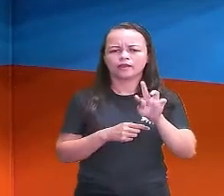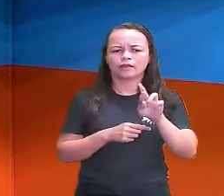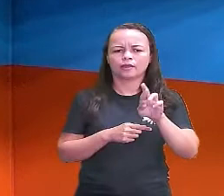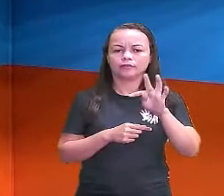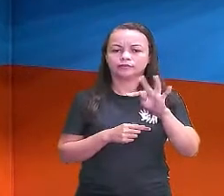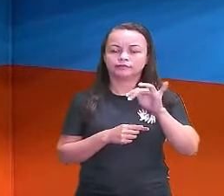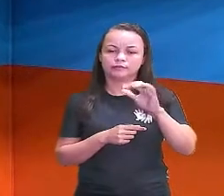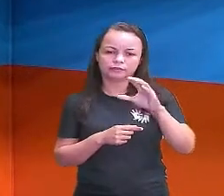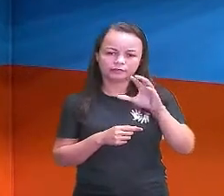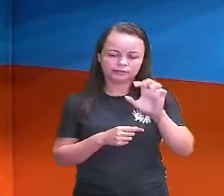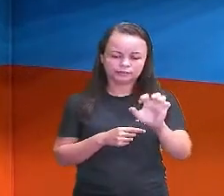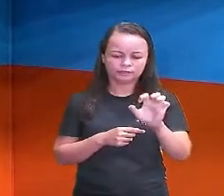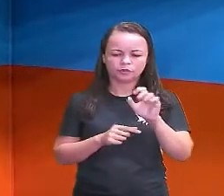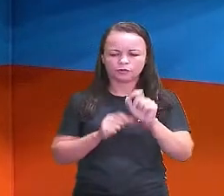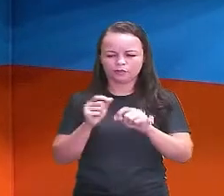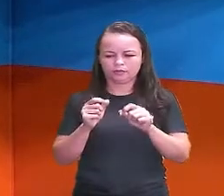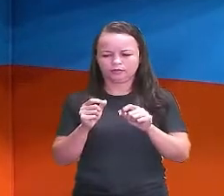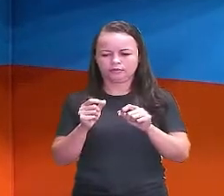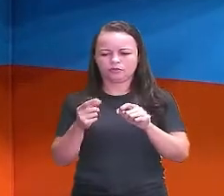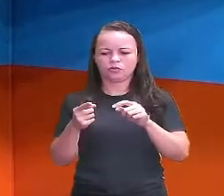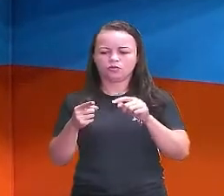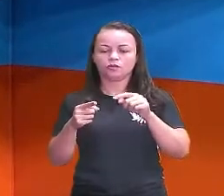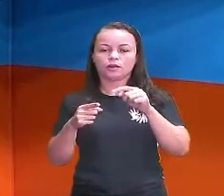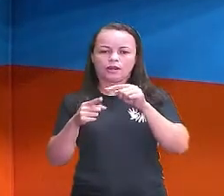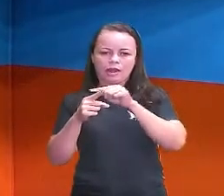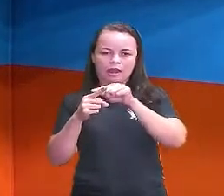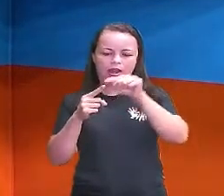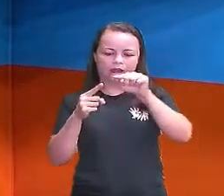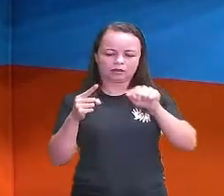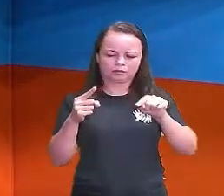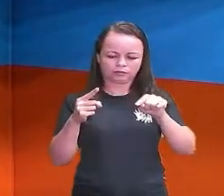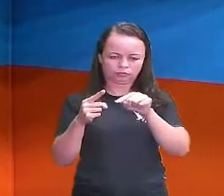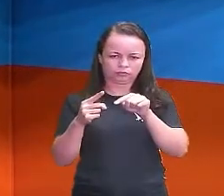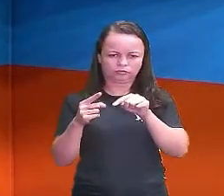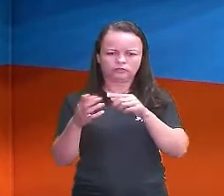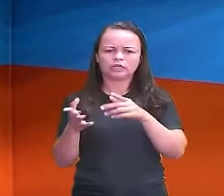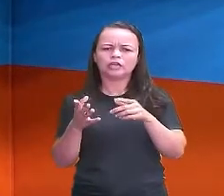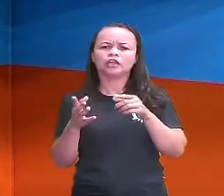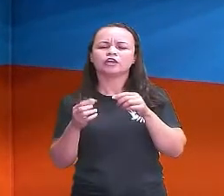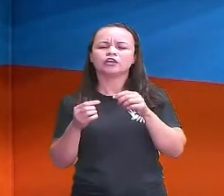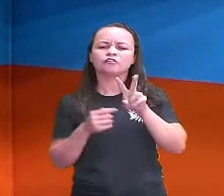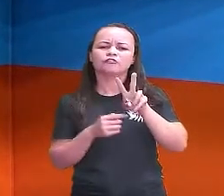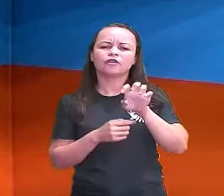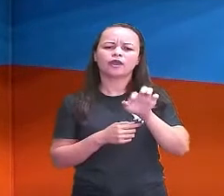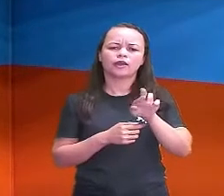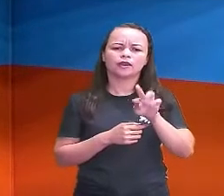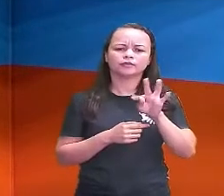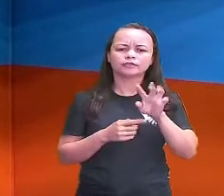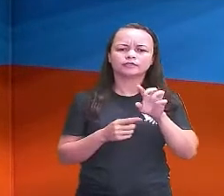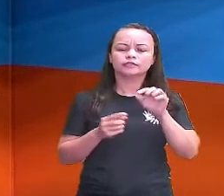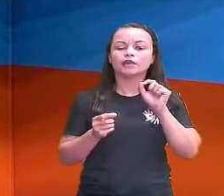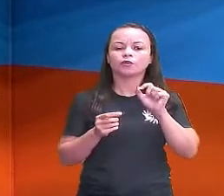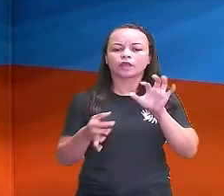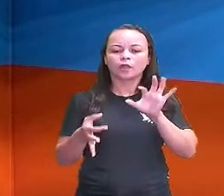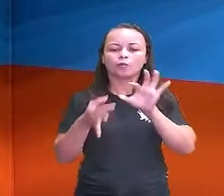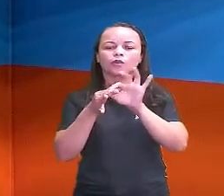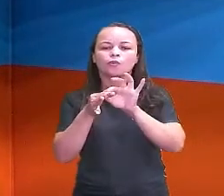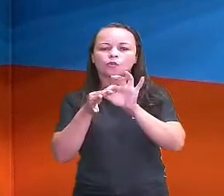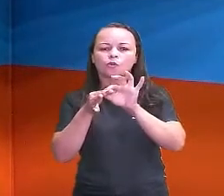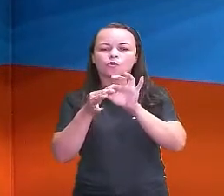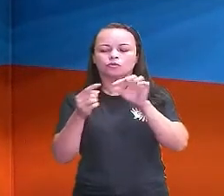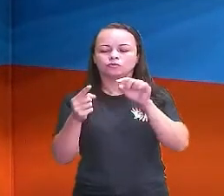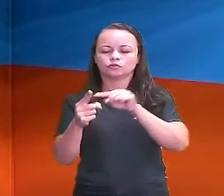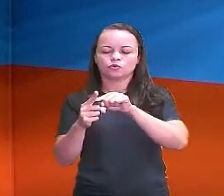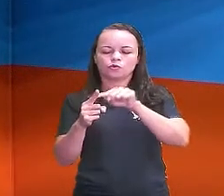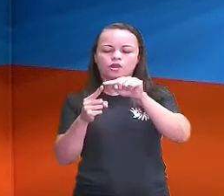Lado a gente já viu. Lado, ó, 1, 2, 3. E vértice? Vértice é o encontro dos